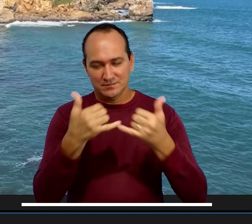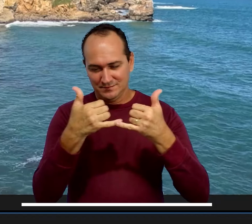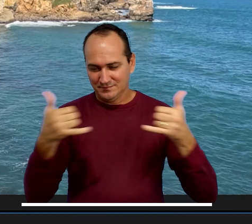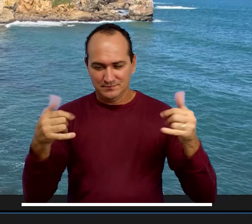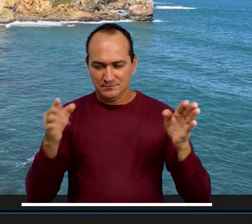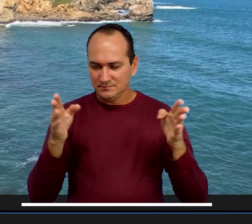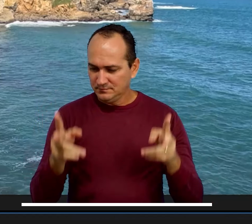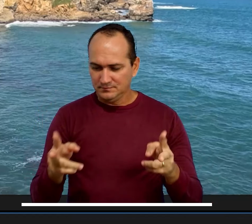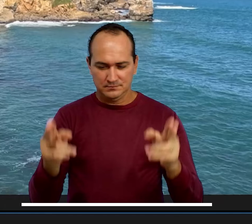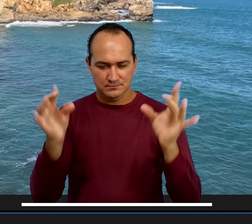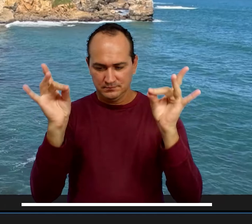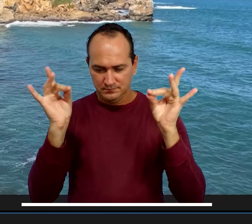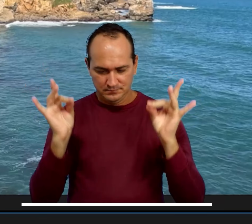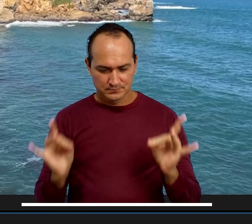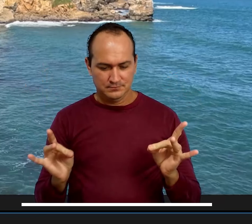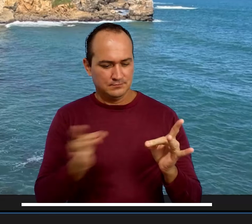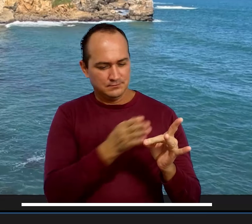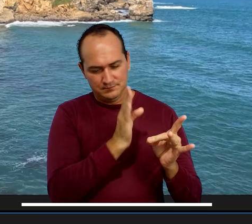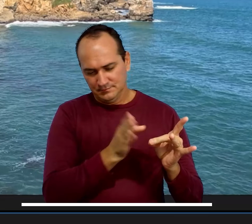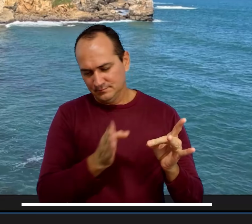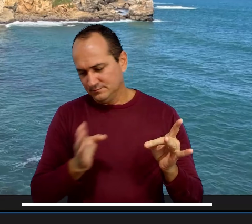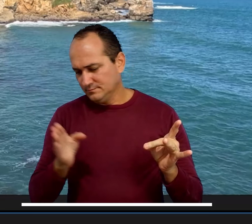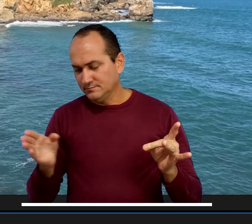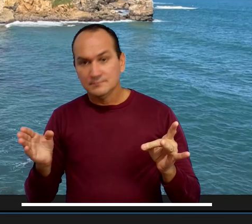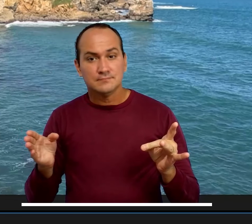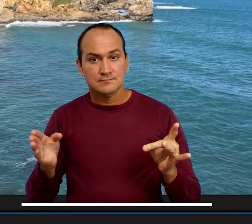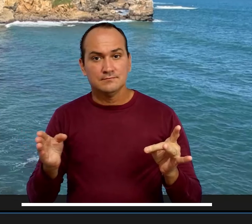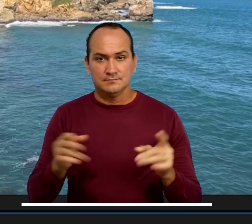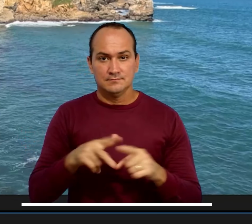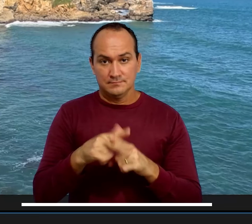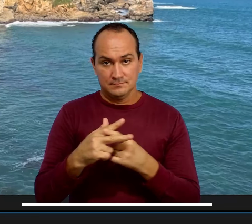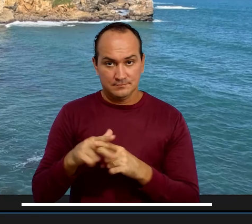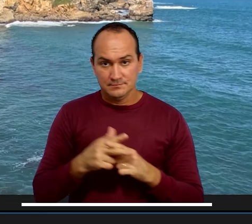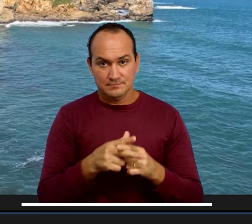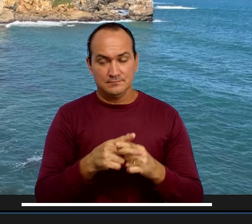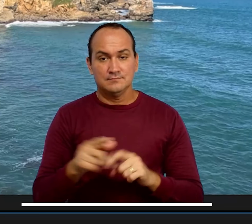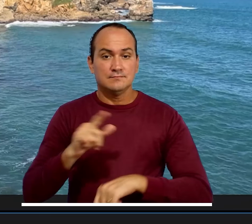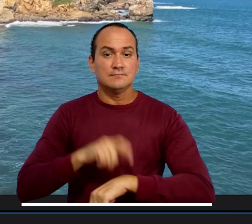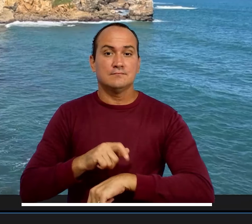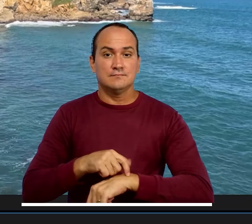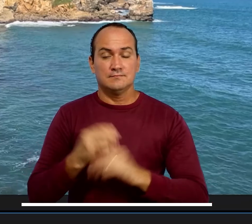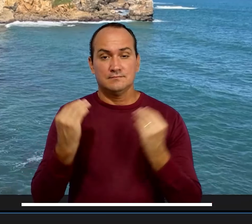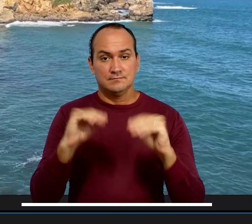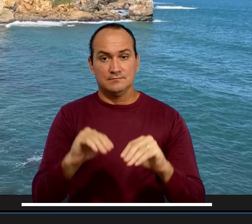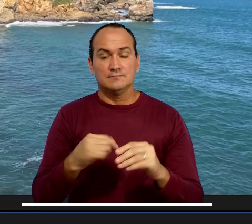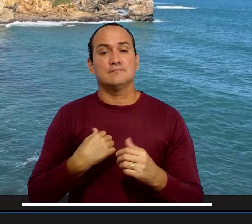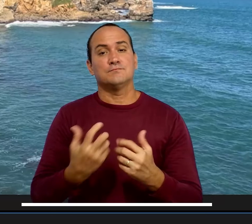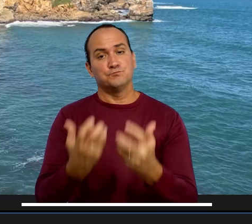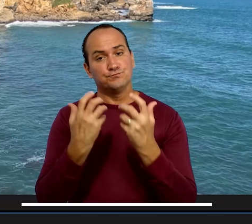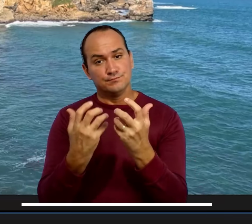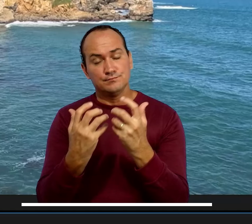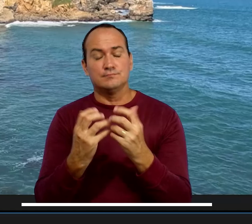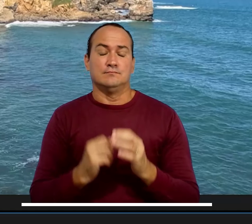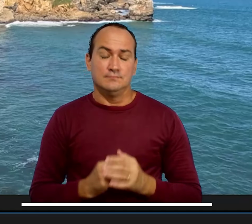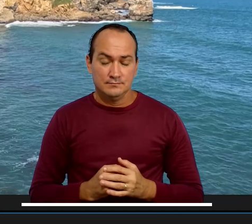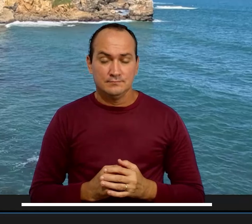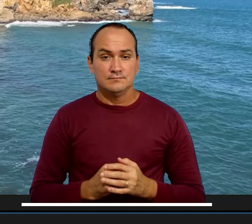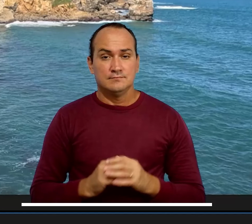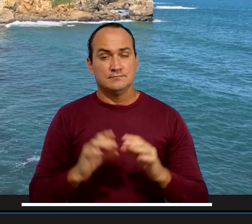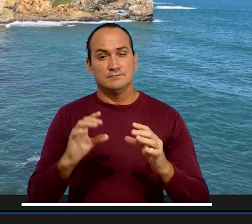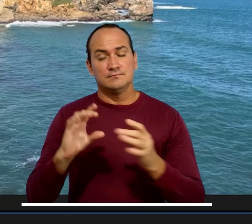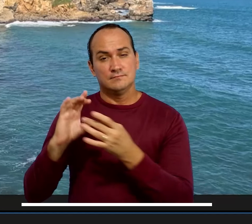linha da sequência, melhor dizendo, ó. Vou configurar aqui para esse tempo aqui e vou dizer para ele que eu quero que ele